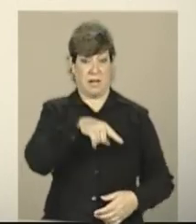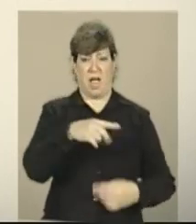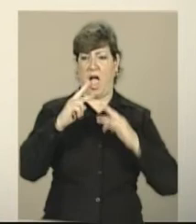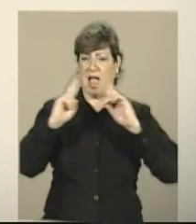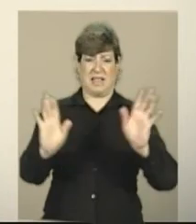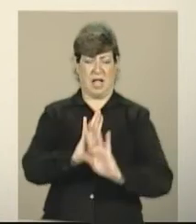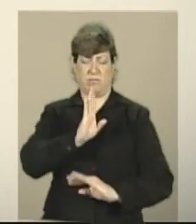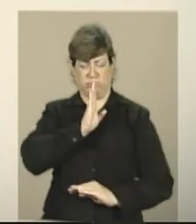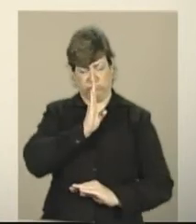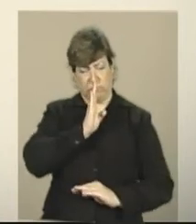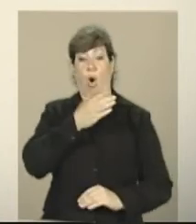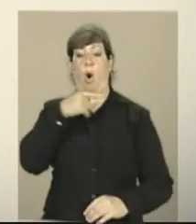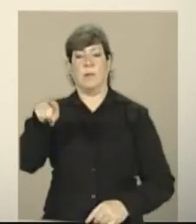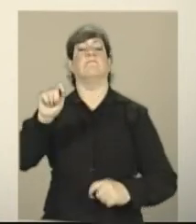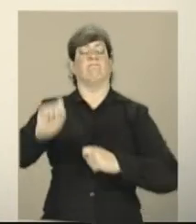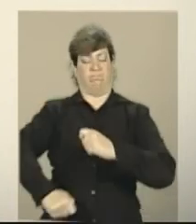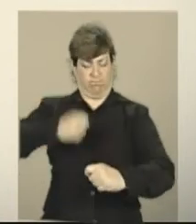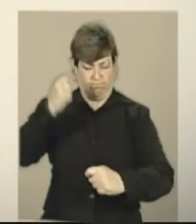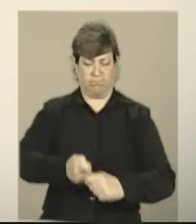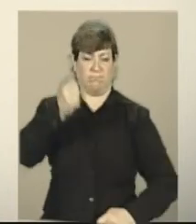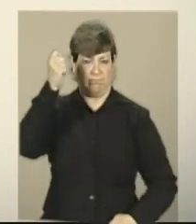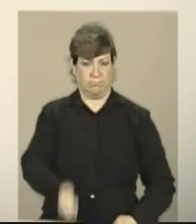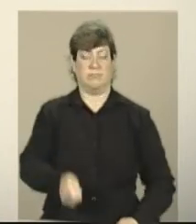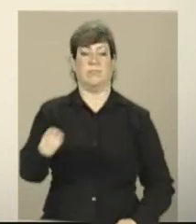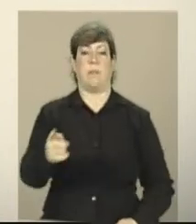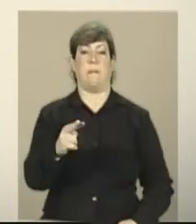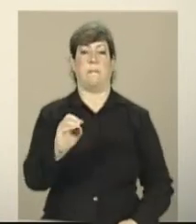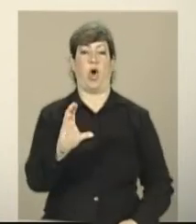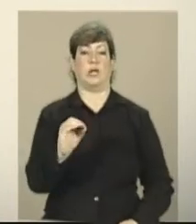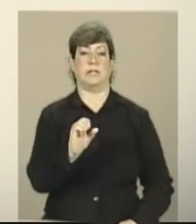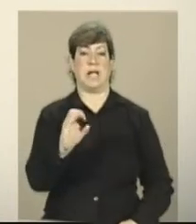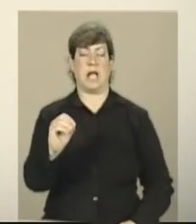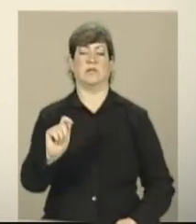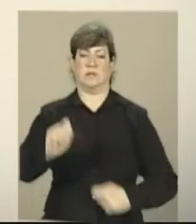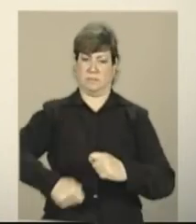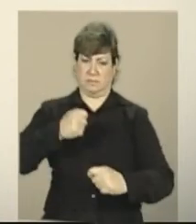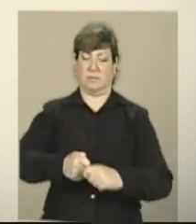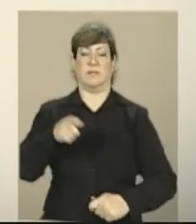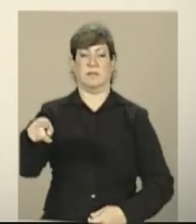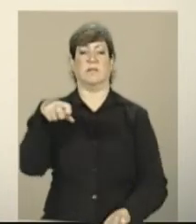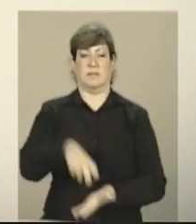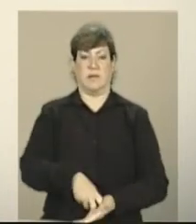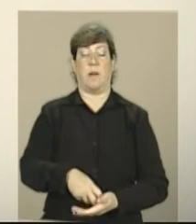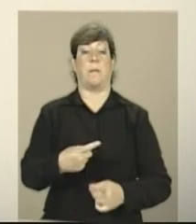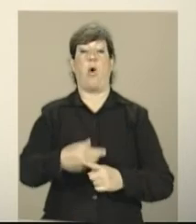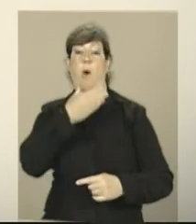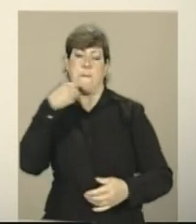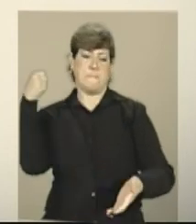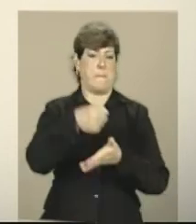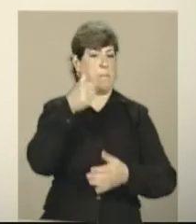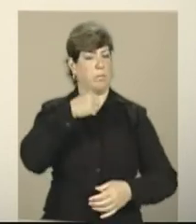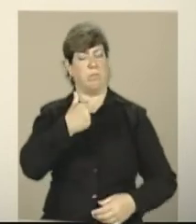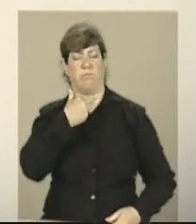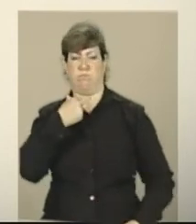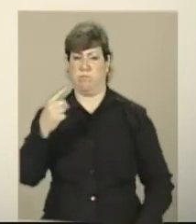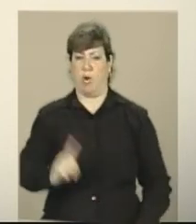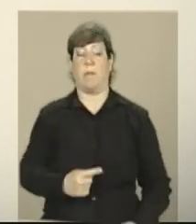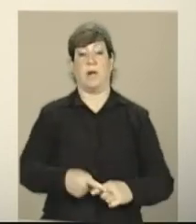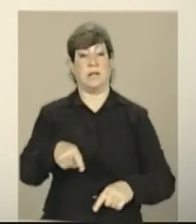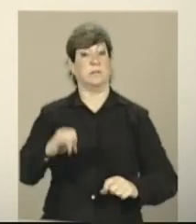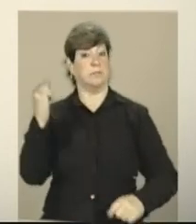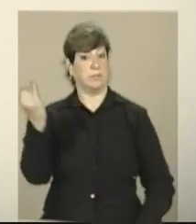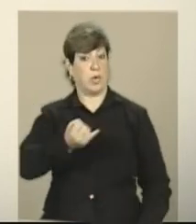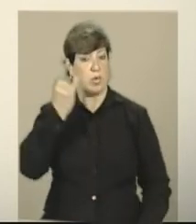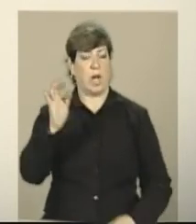agressor será objeto de processo e punição isso é muito importante para